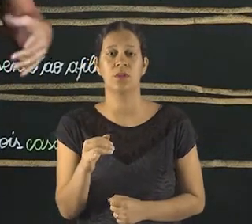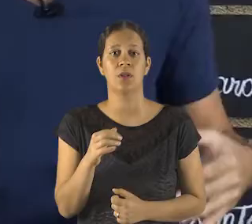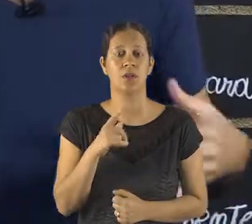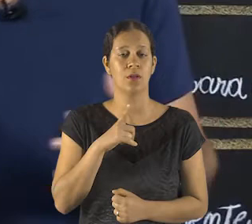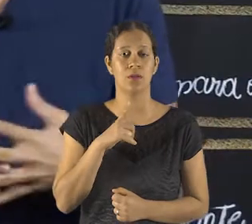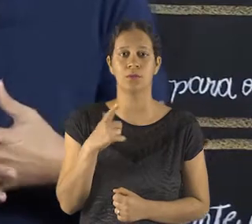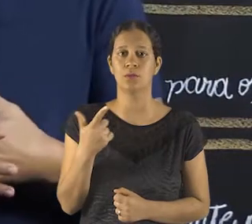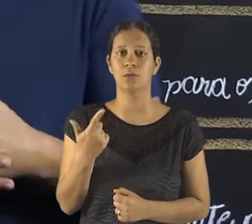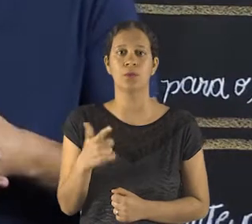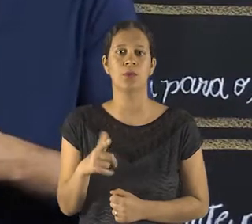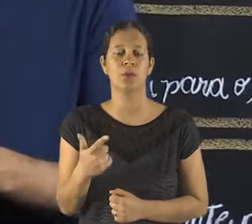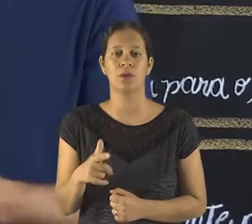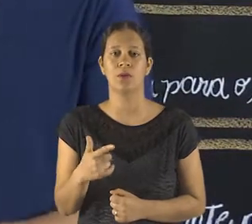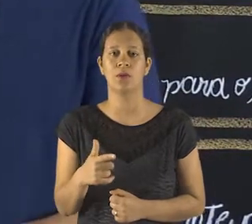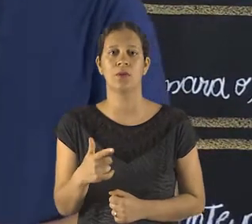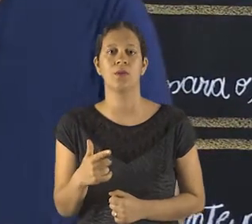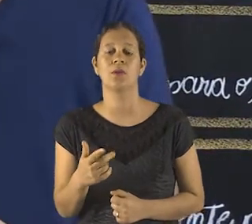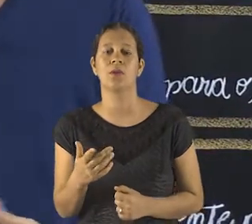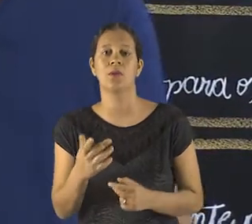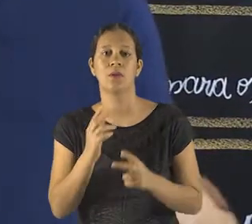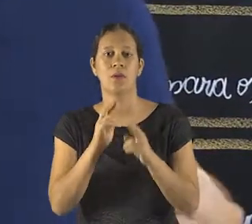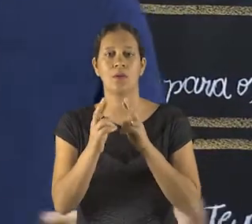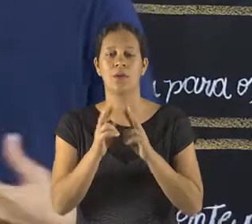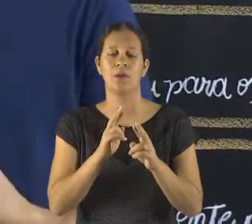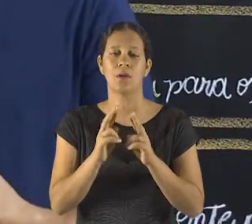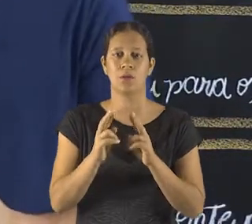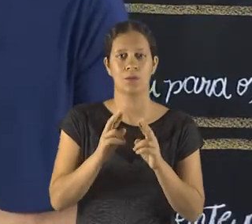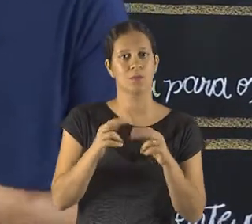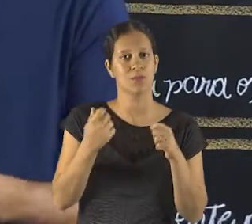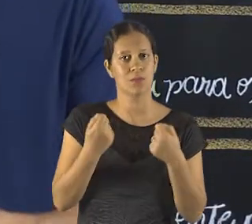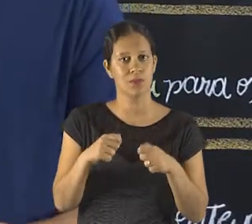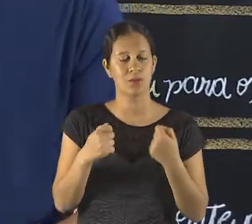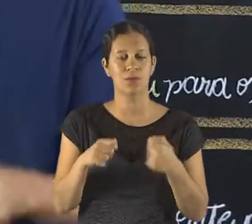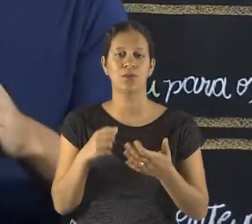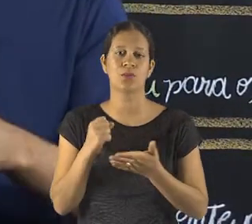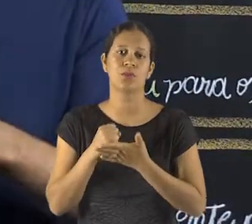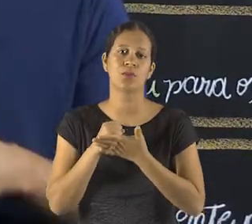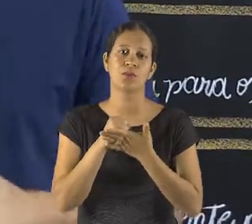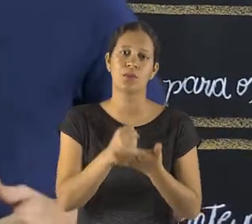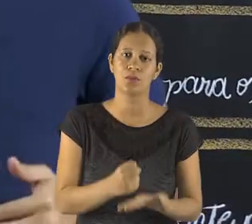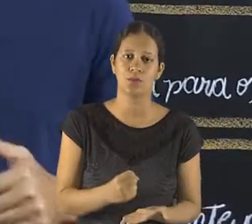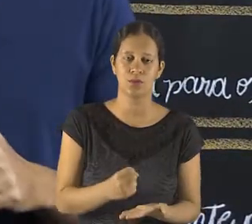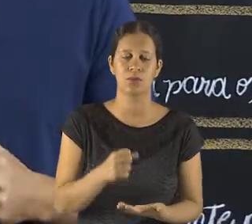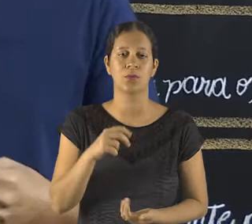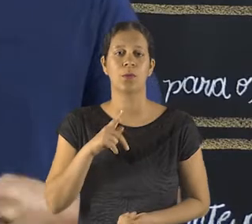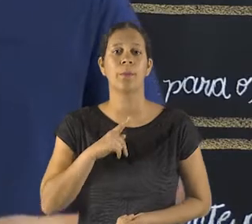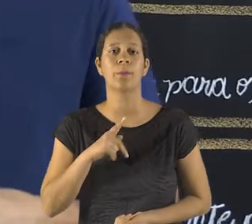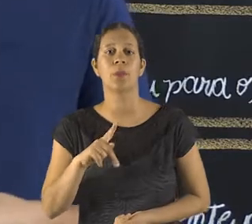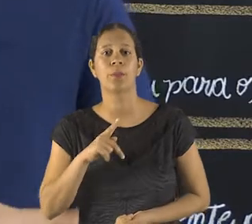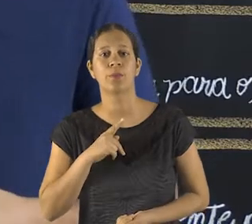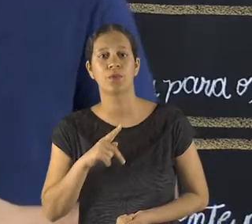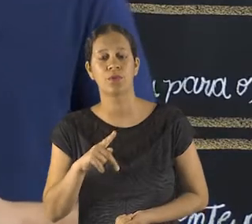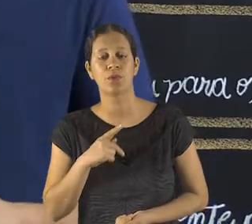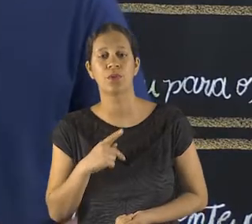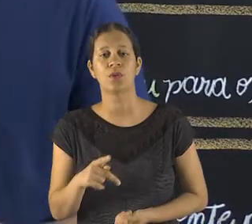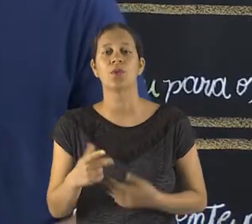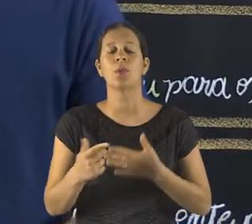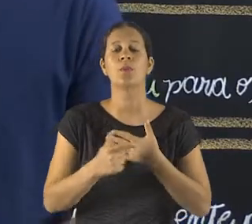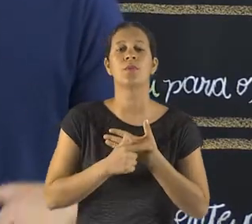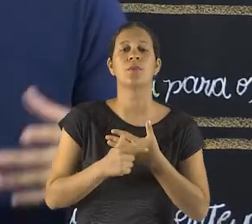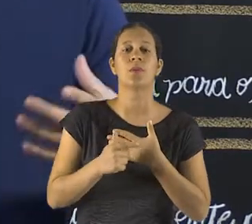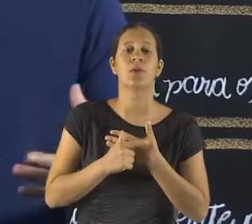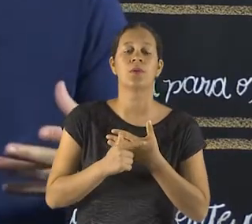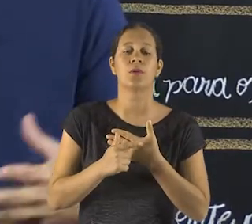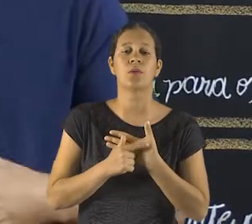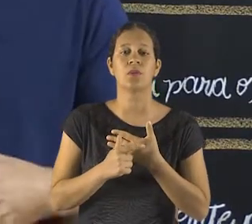já sugere que essa relação não vai acontecer de forma direta, ou seja, vai precisar de um intermediário. Nesse caso, o intermediário é uma preposição.